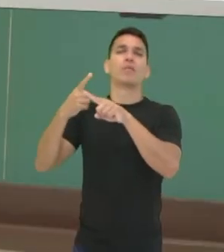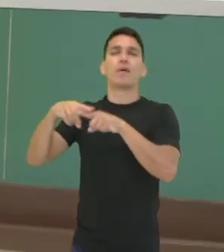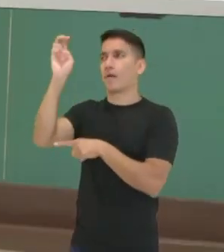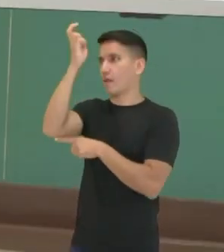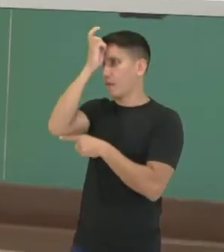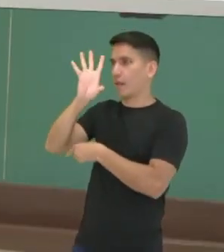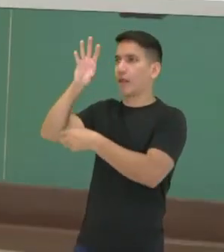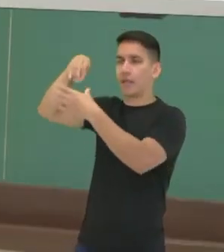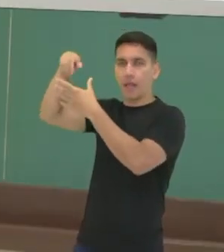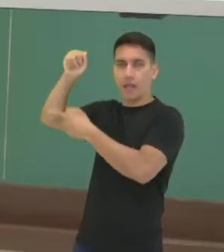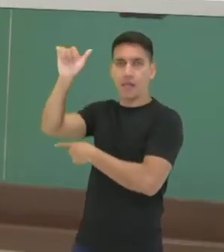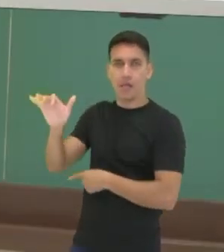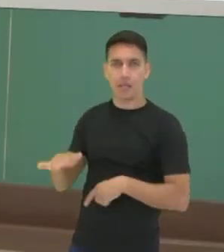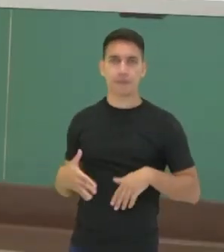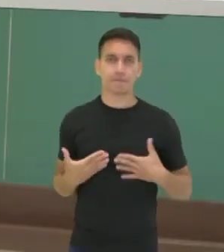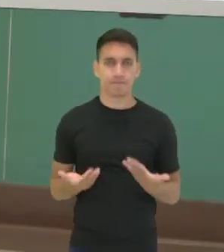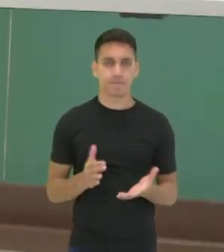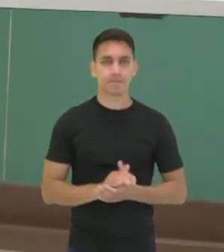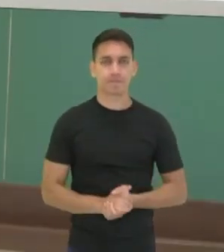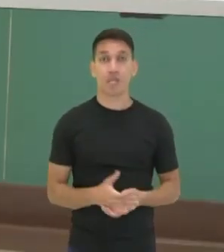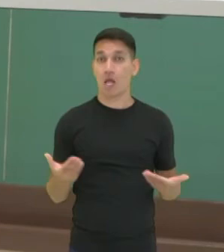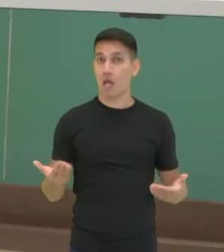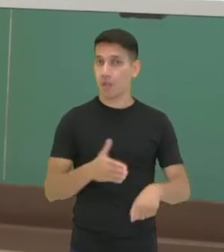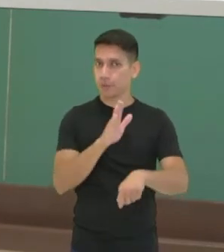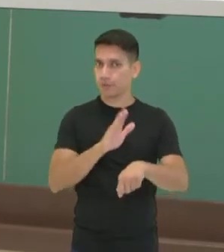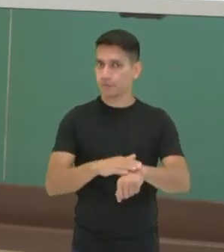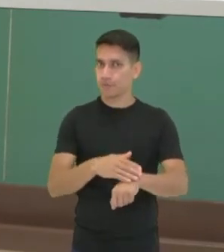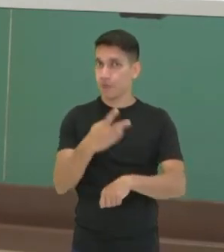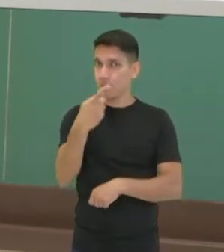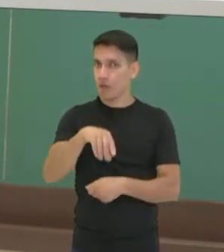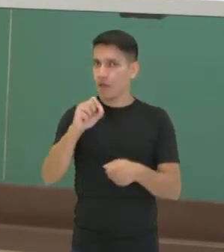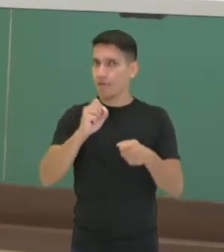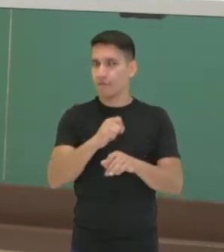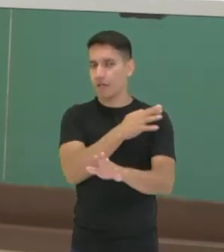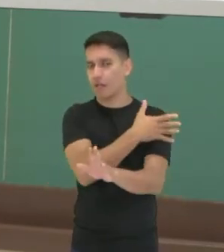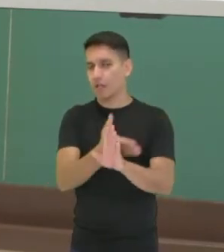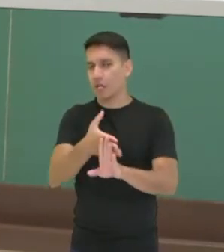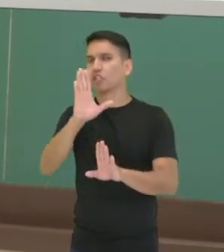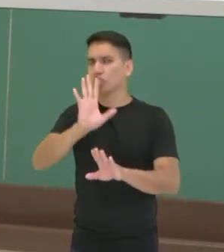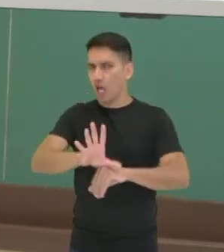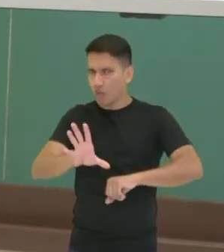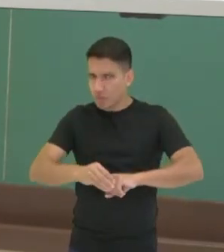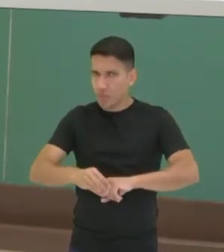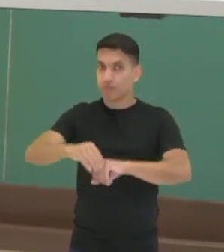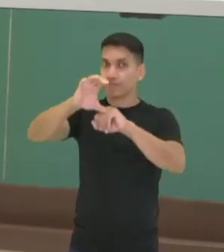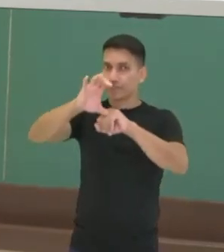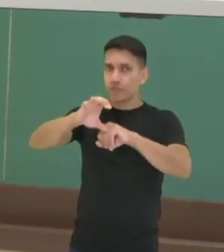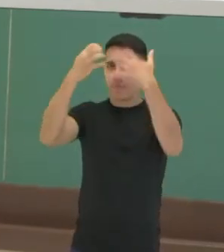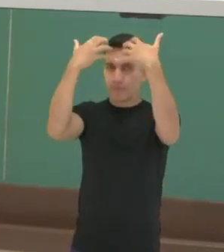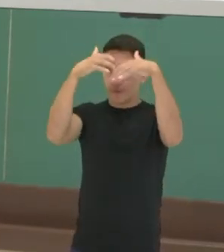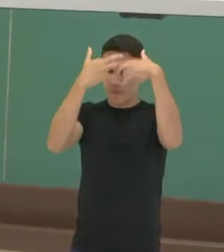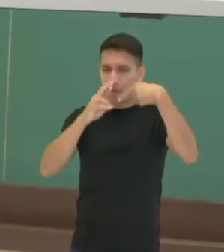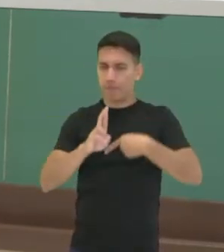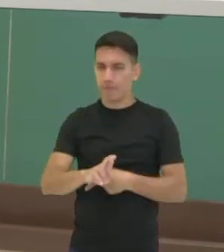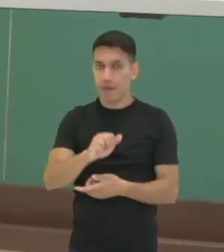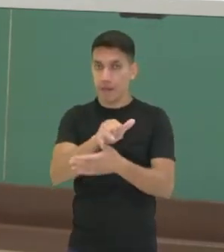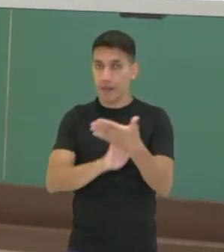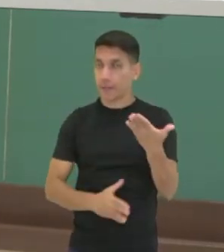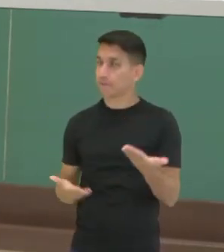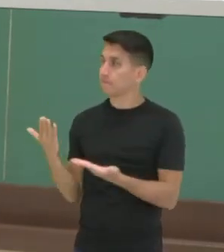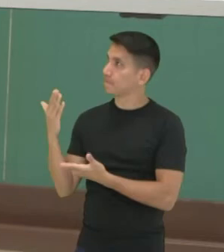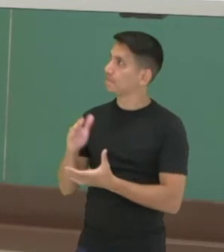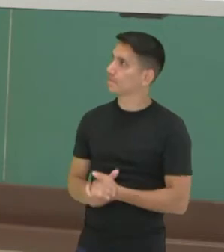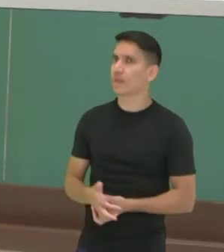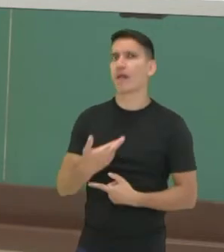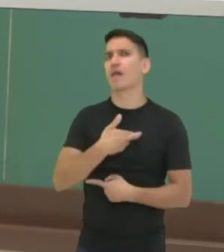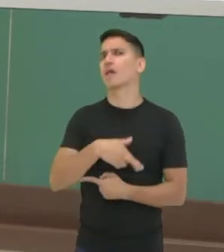na África. Agora vamos fazer aquele break para você colocar a mente para funcionar. Bom, as